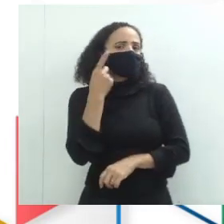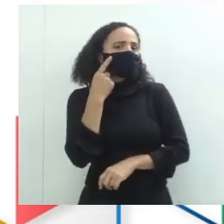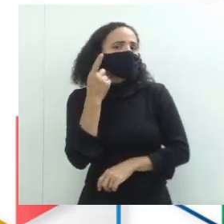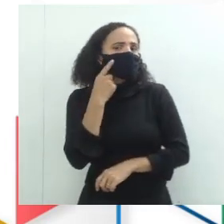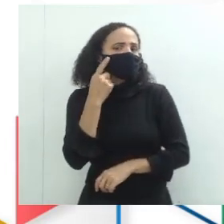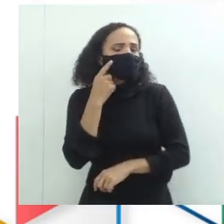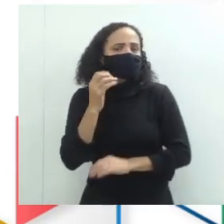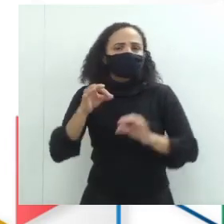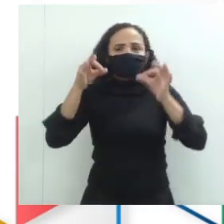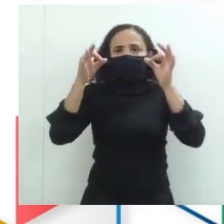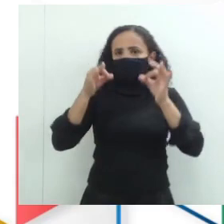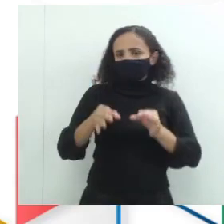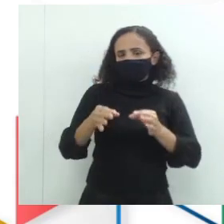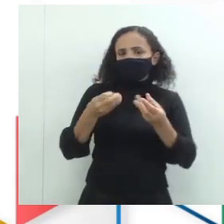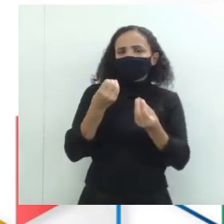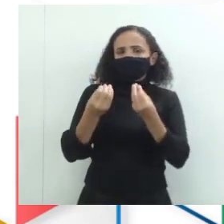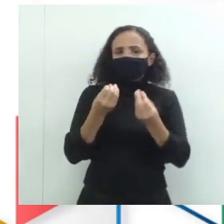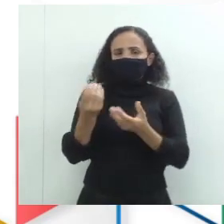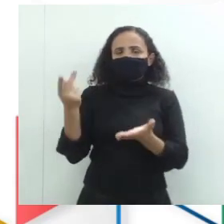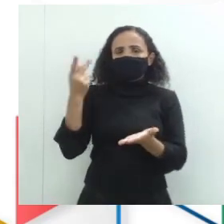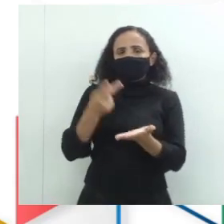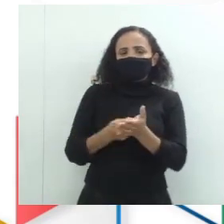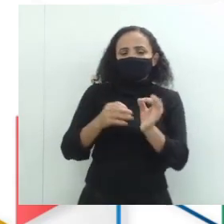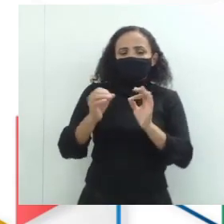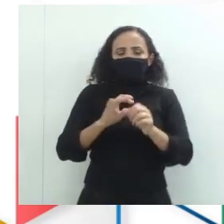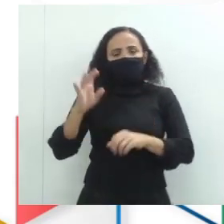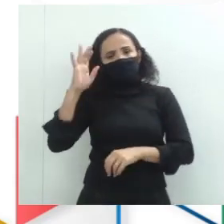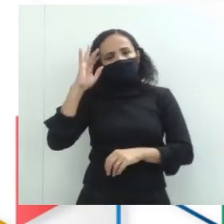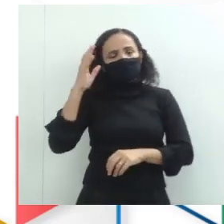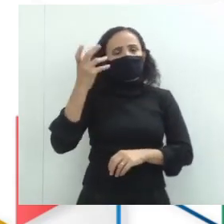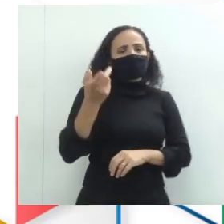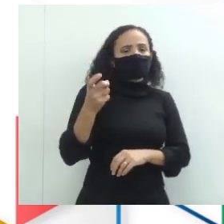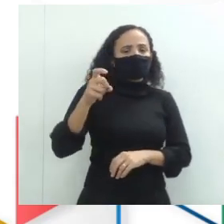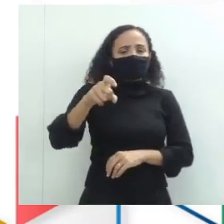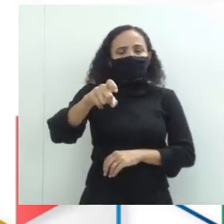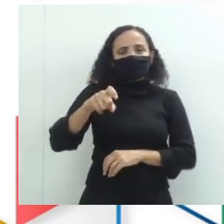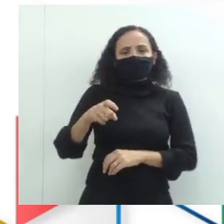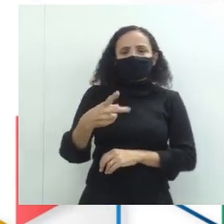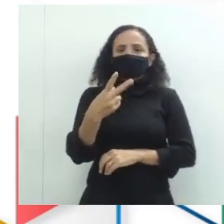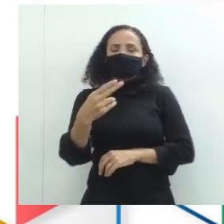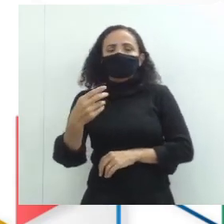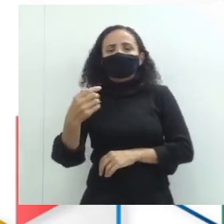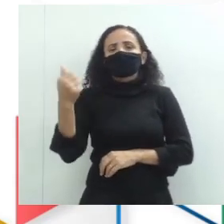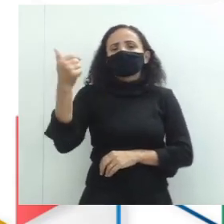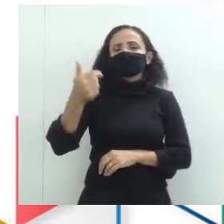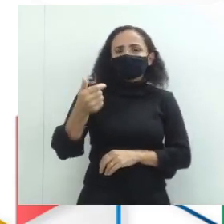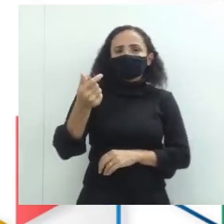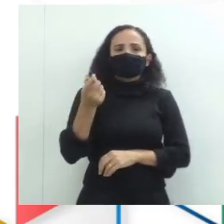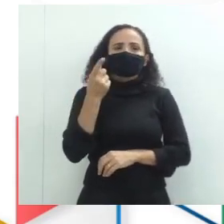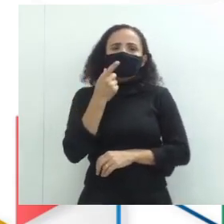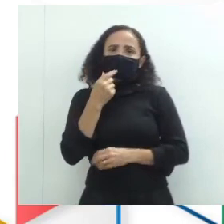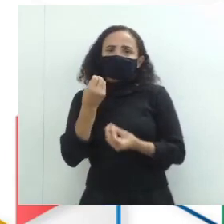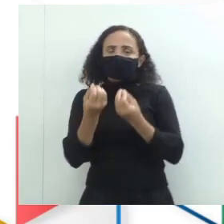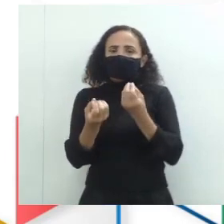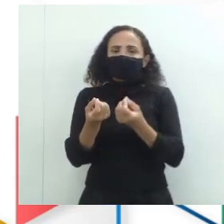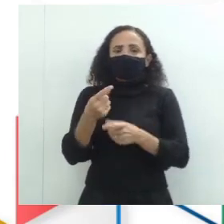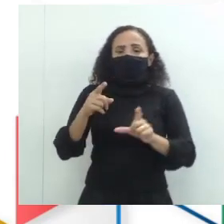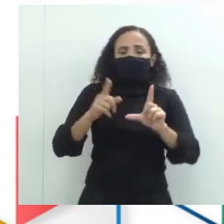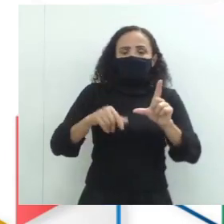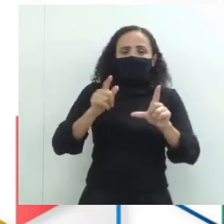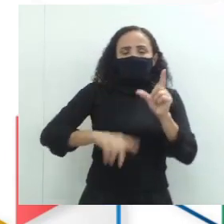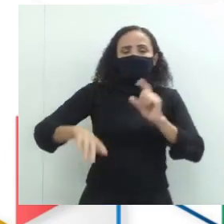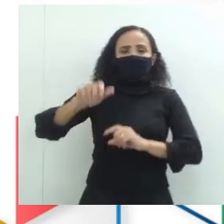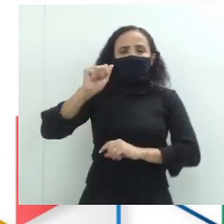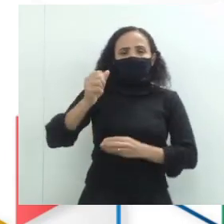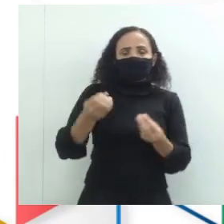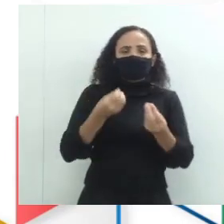aí direitinho. A equação está aí do teu lado esquerdo resolvida, o x igual a 2. Está aí em destaque, tá? Letra A, ele